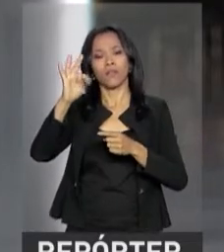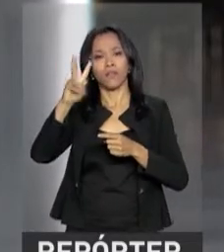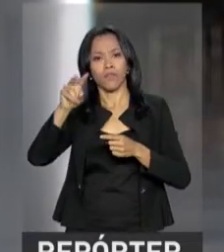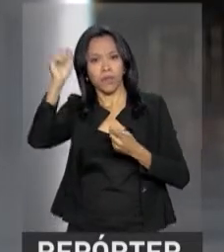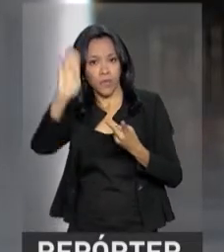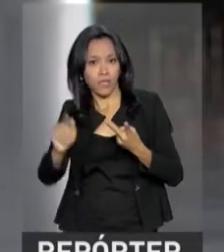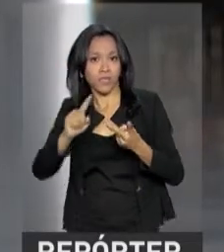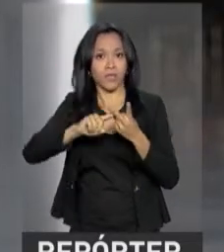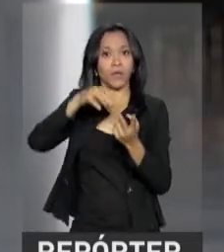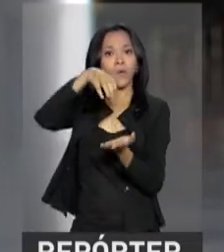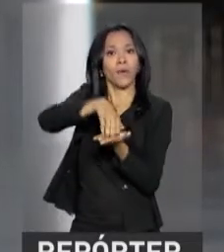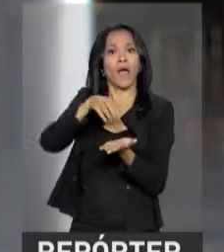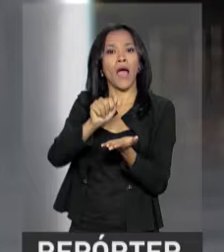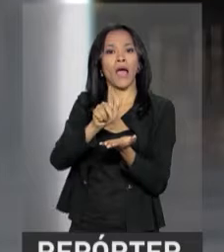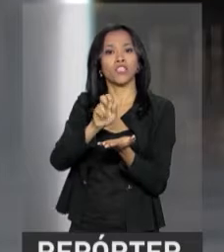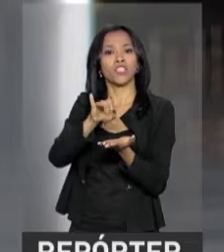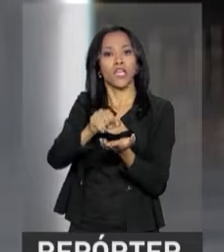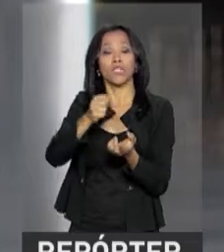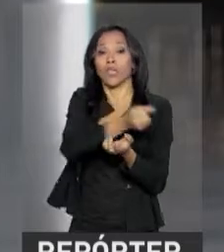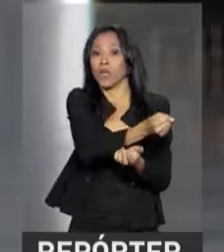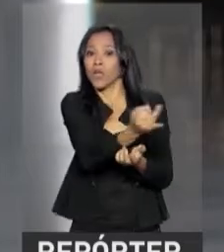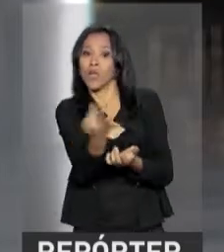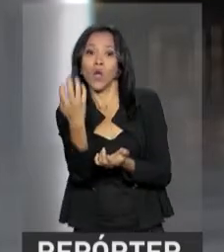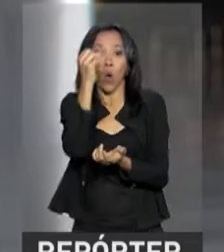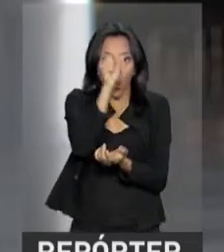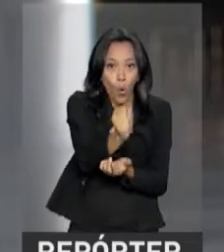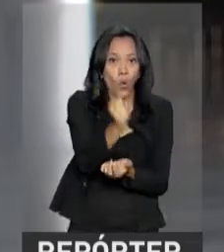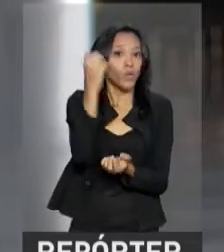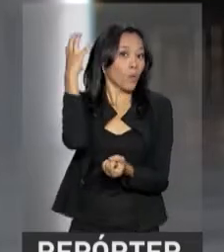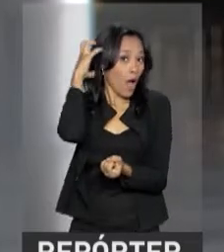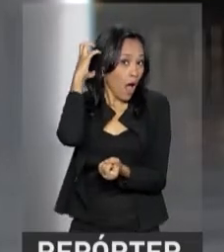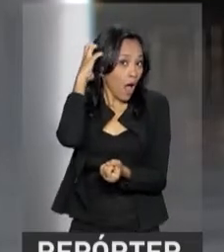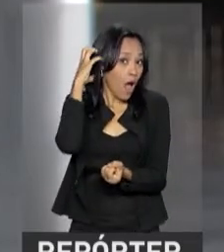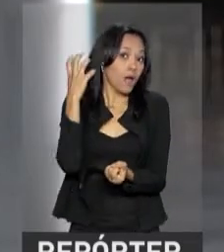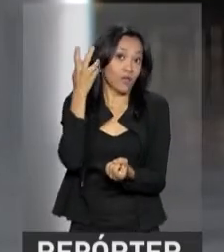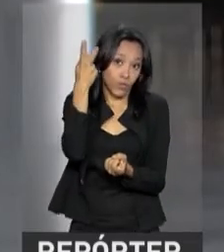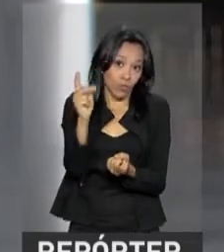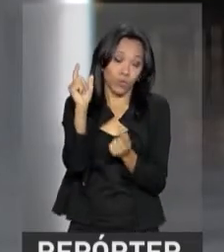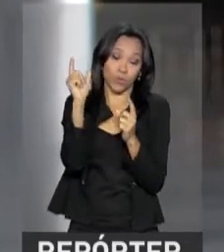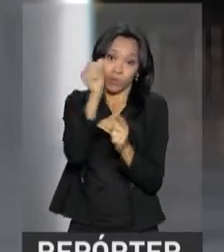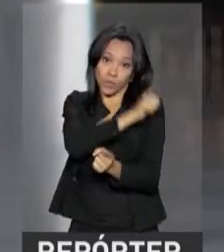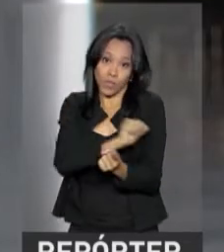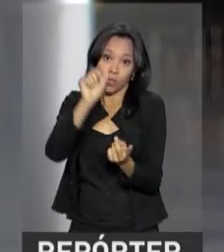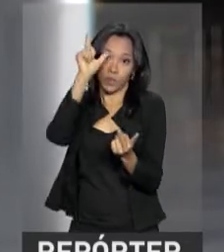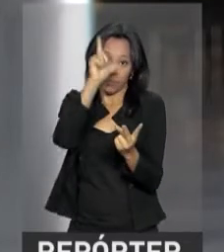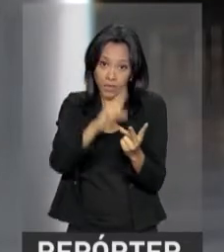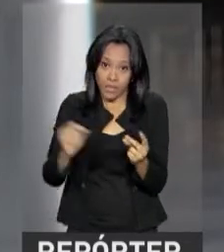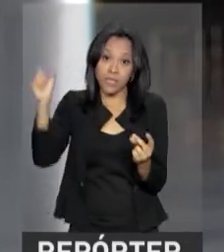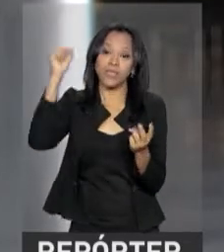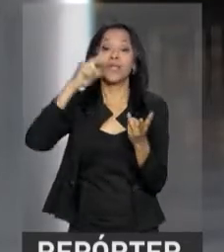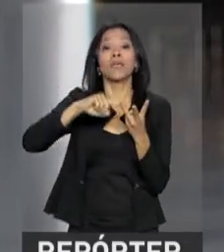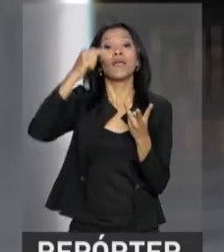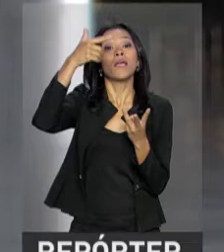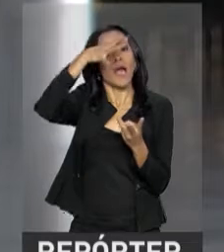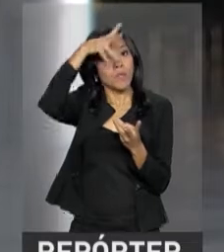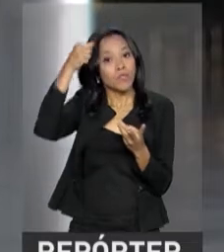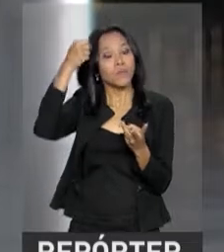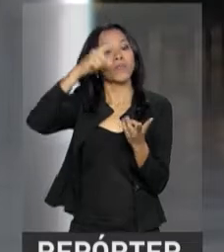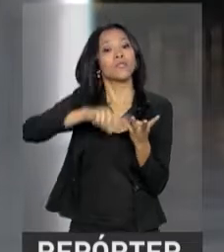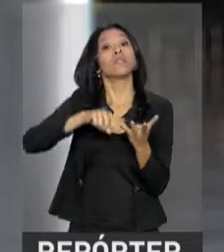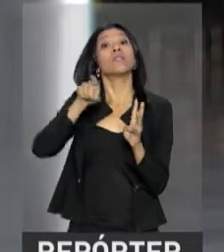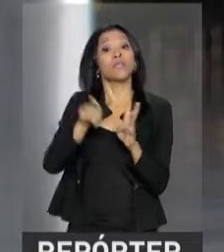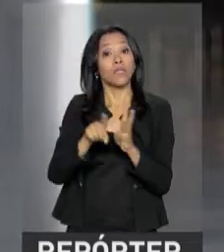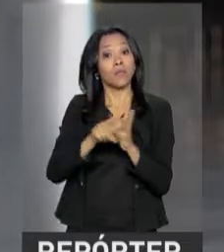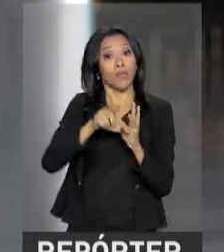brasil oito emissoras de rádio entre elas e as rádios nacional do rio de janeiro de brasília e da amazônia e também a